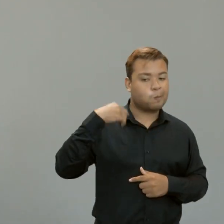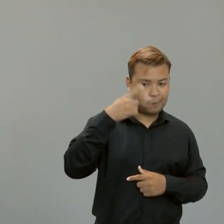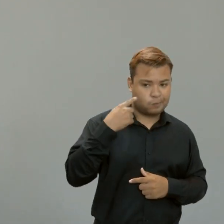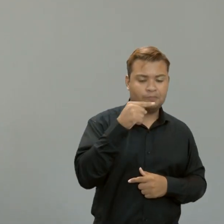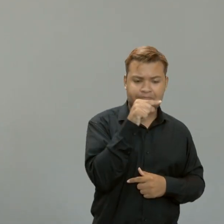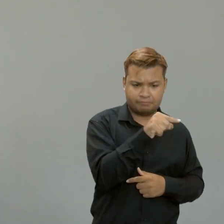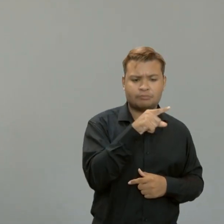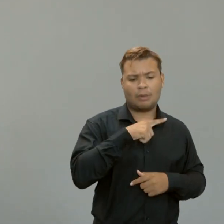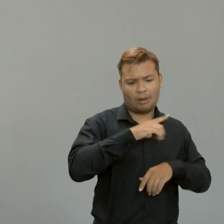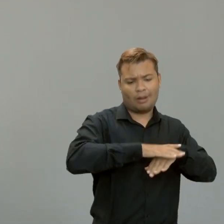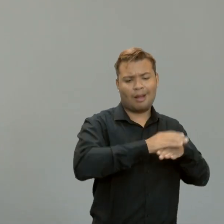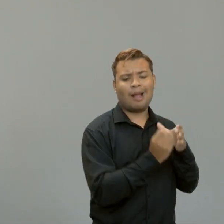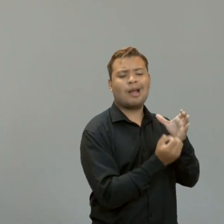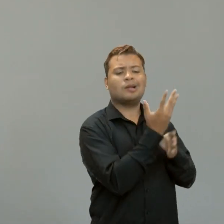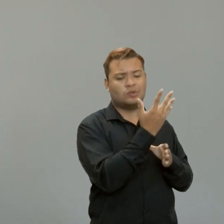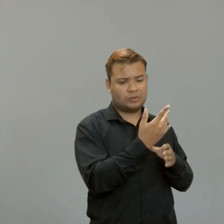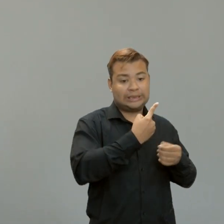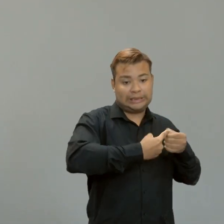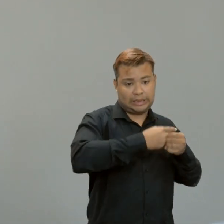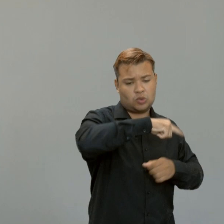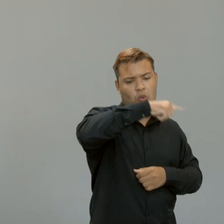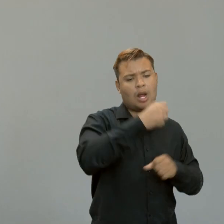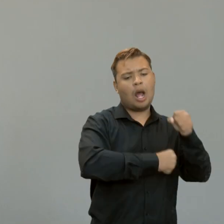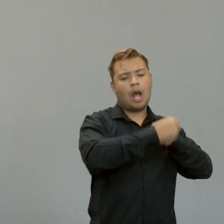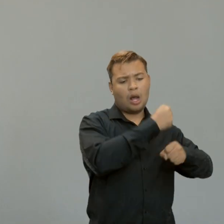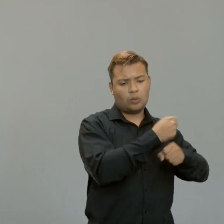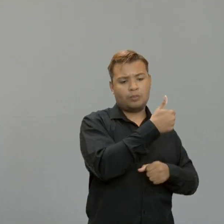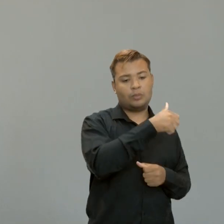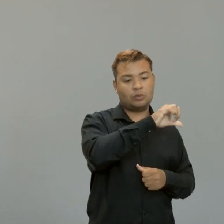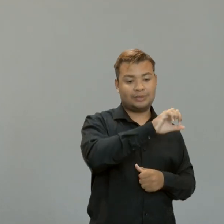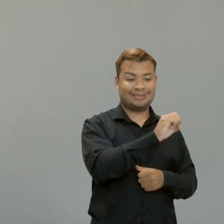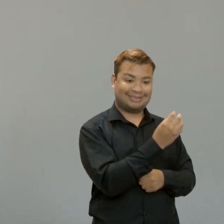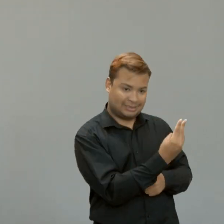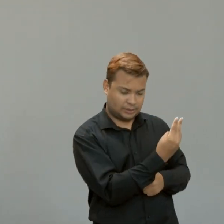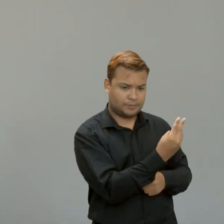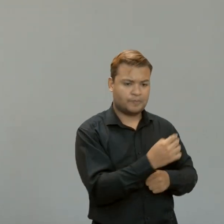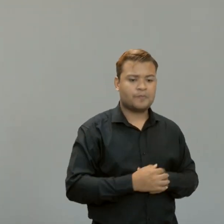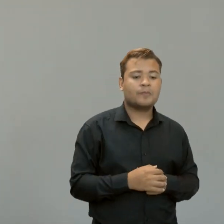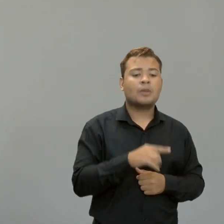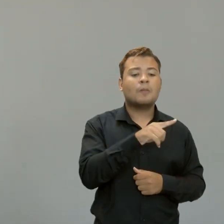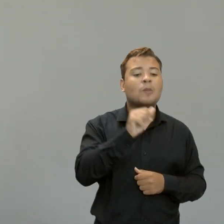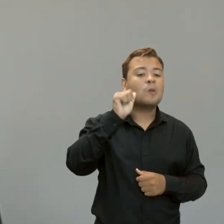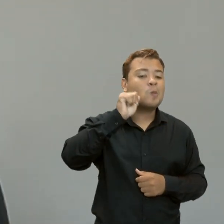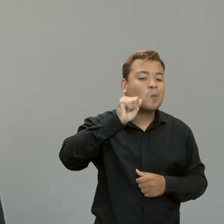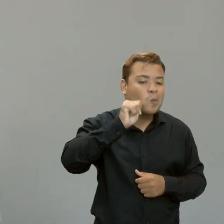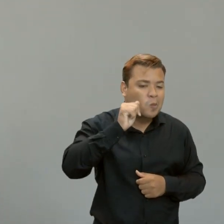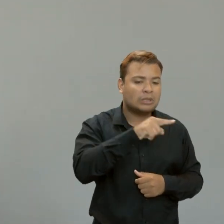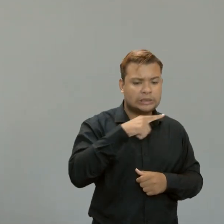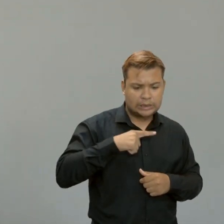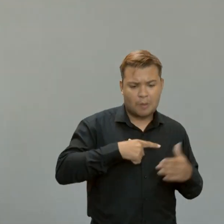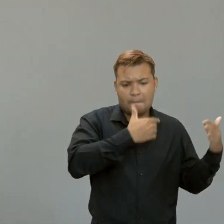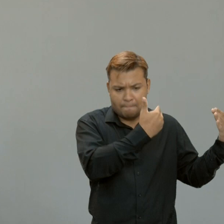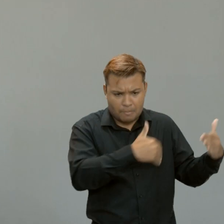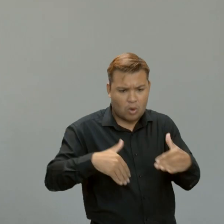foi criada na cidade de Goiás em 1903. Só que ela vai fazer os exames preparatórios para